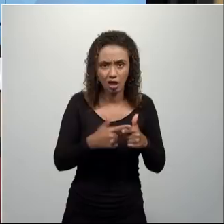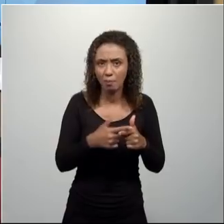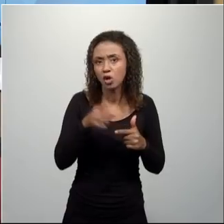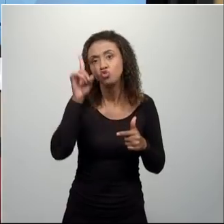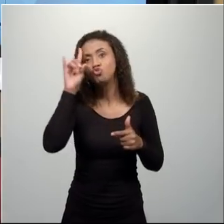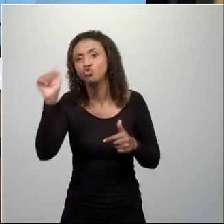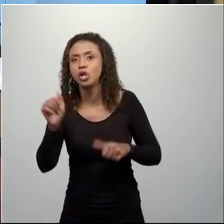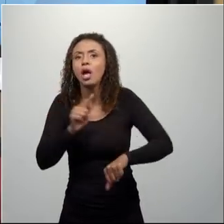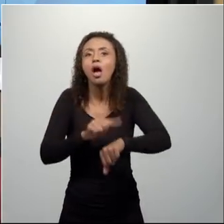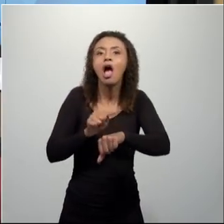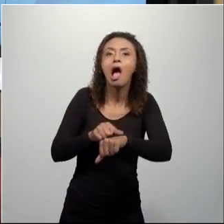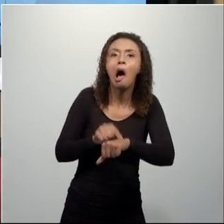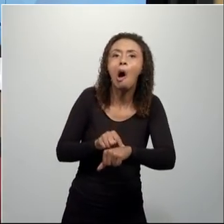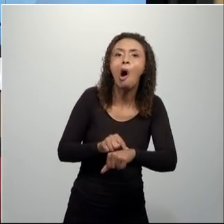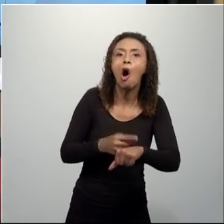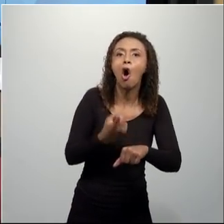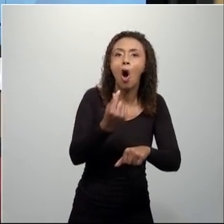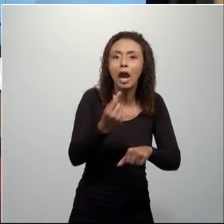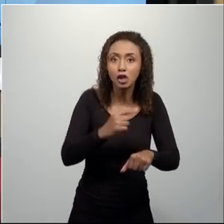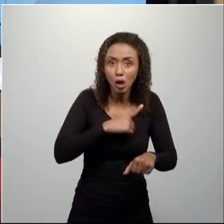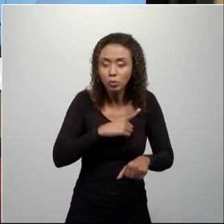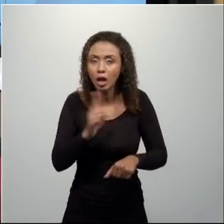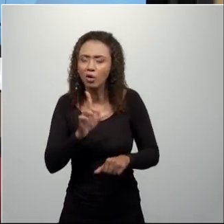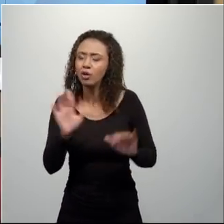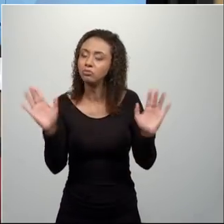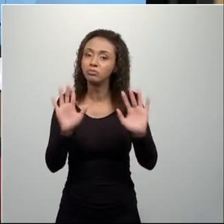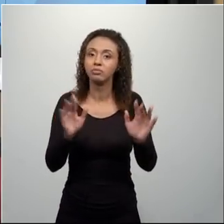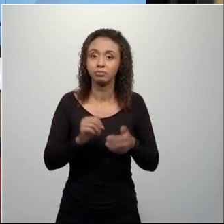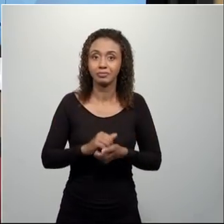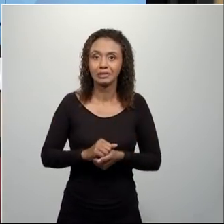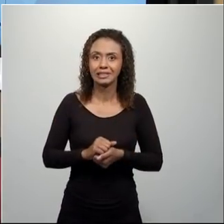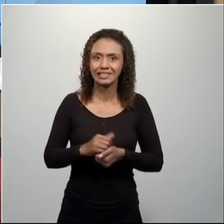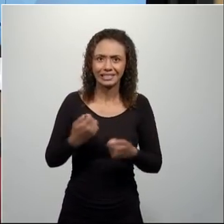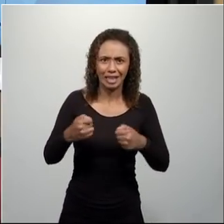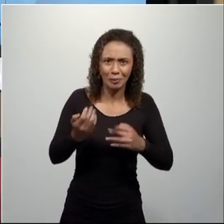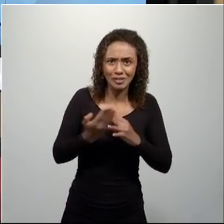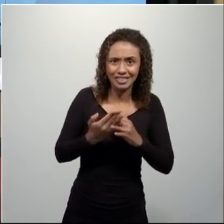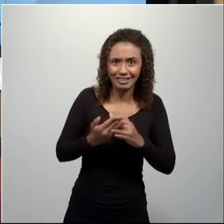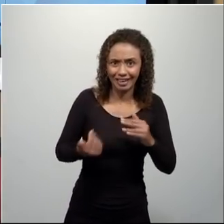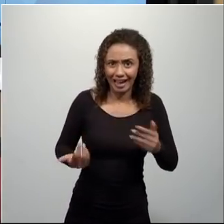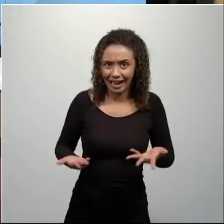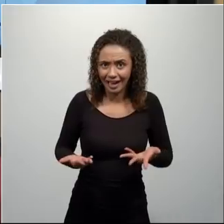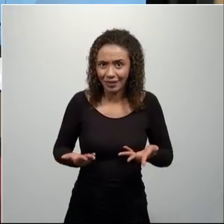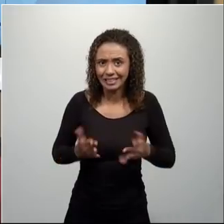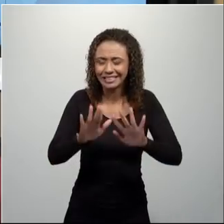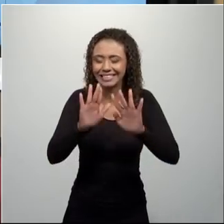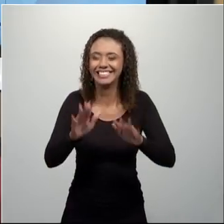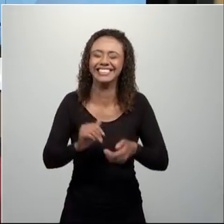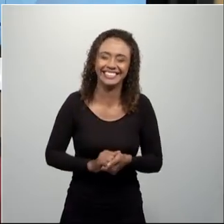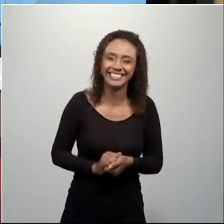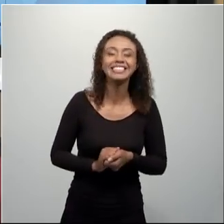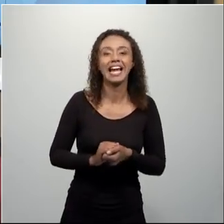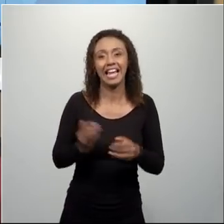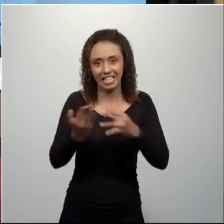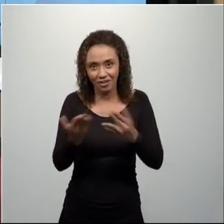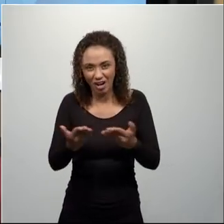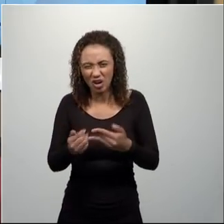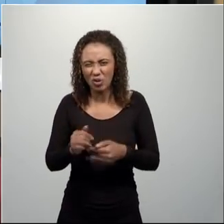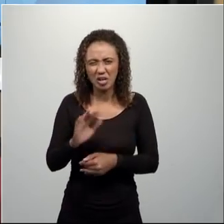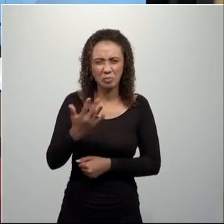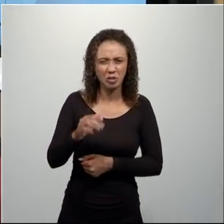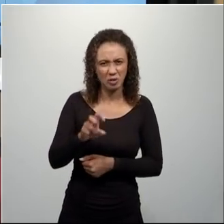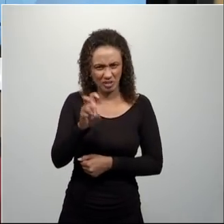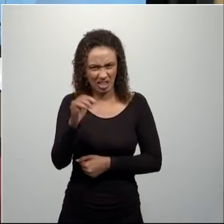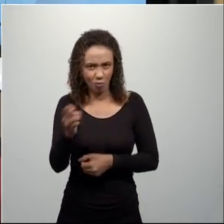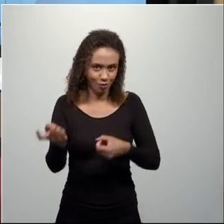embora então um intervalo é agora então vamos fazer um intervalo voltamos em cerca de